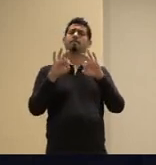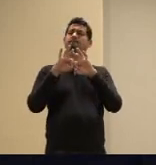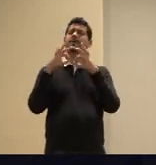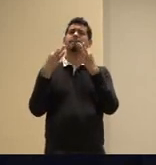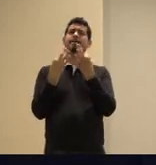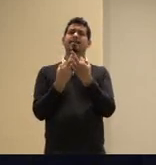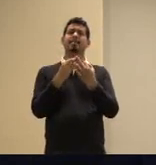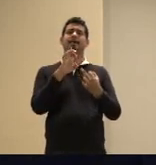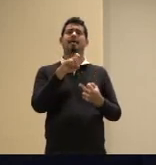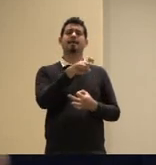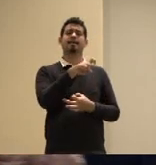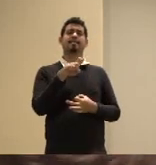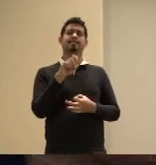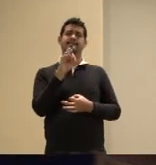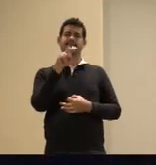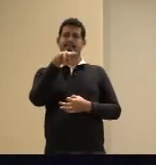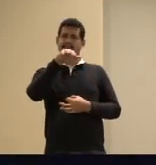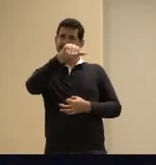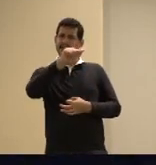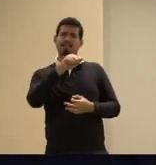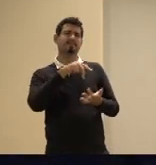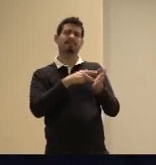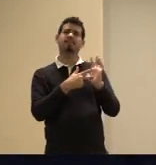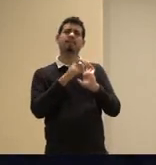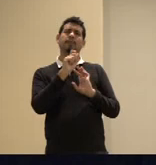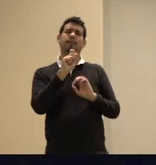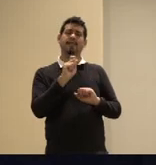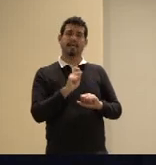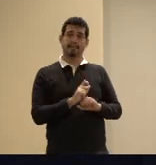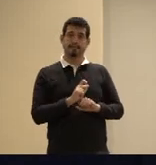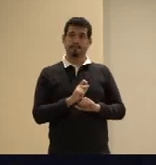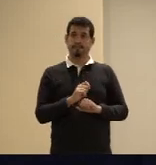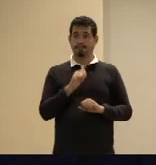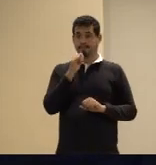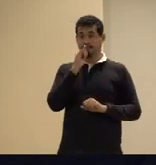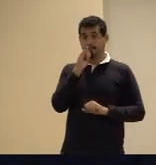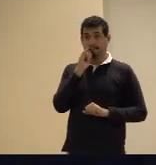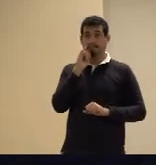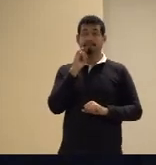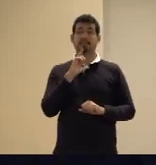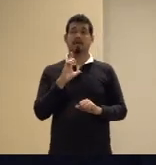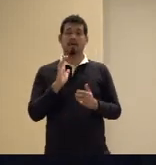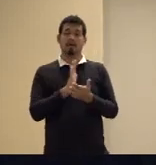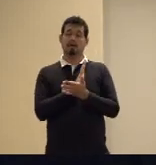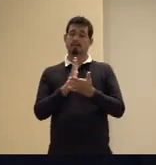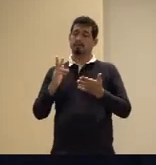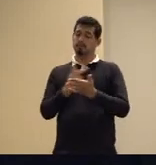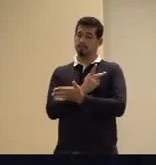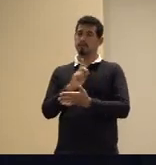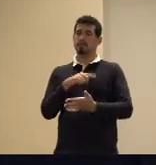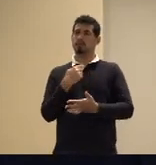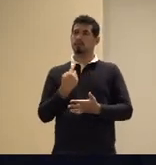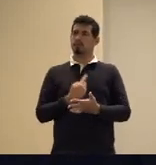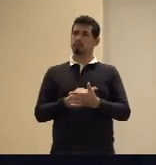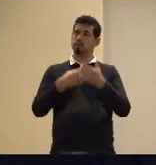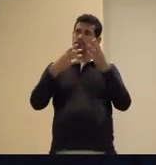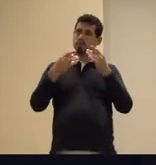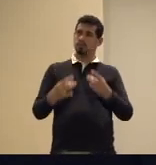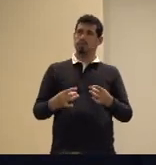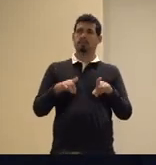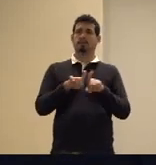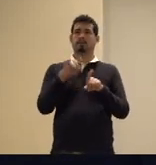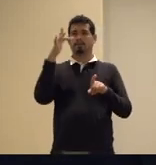extensa, né? Porque a gente abre processos, não estou dizendo que é erro nosso, erro de todas as instituições envolvidas,